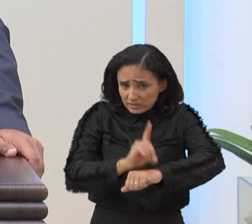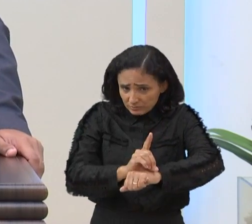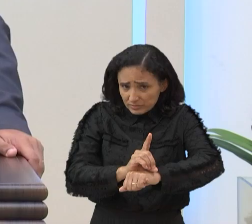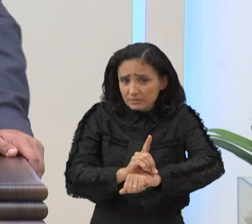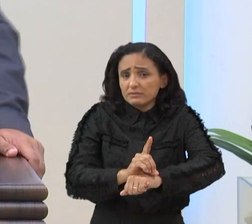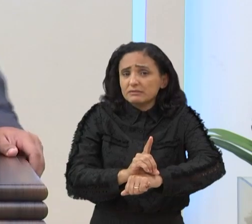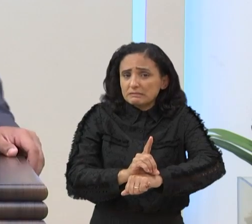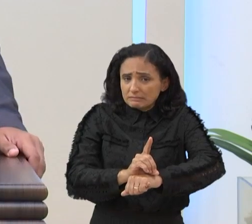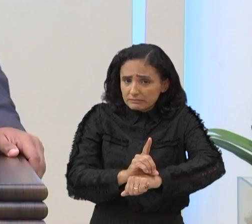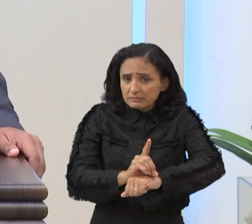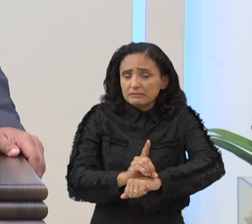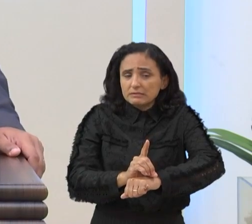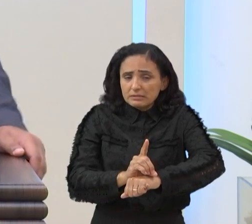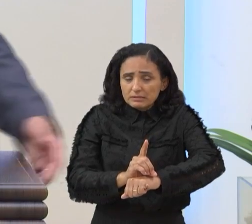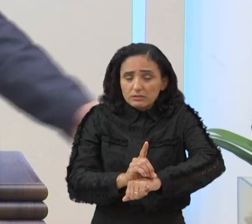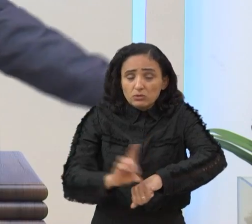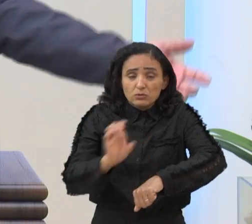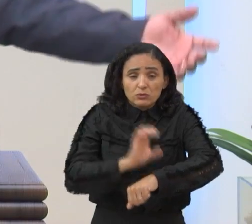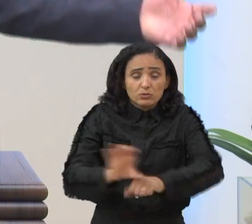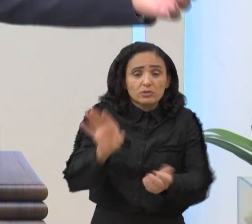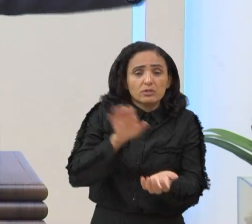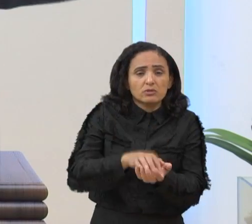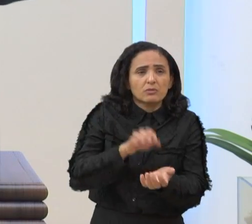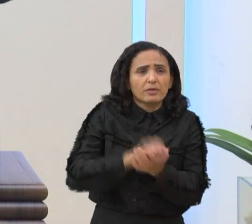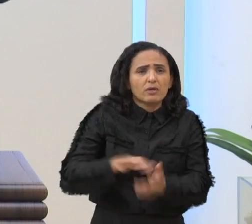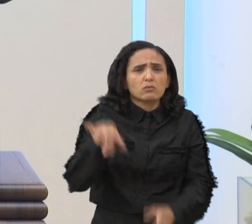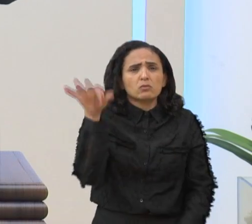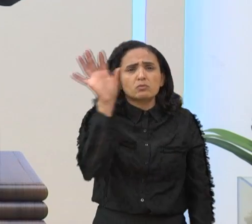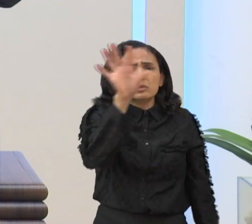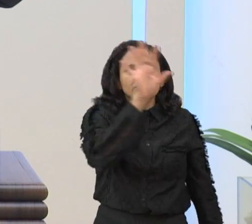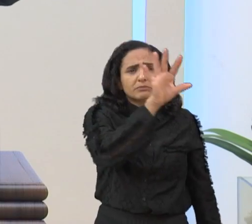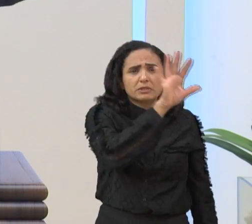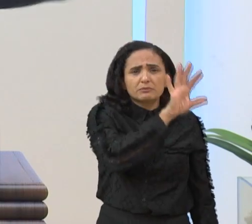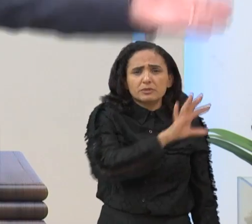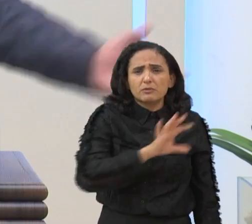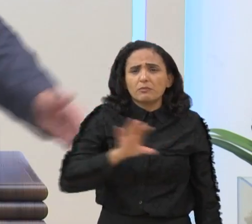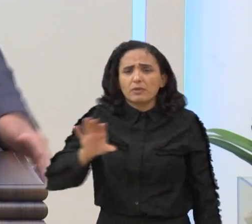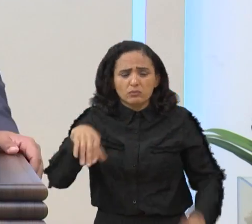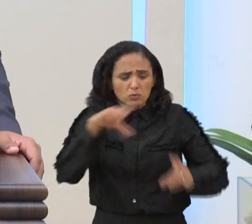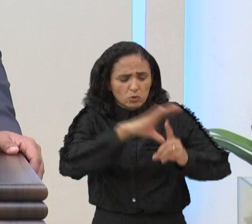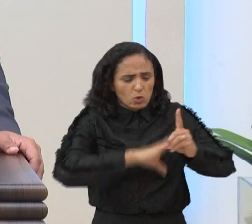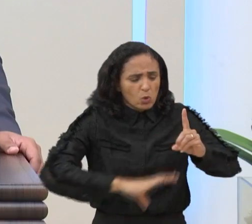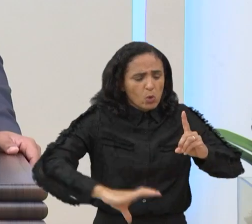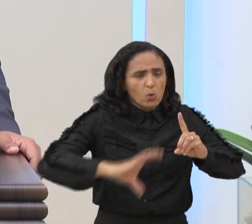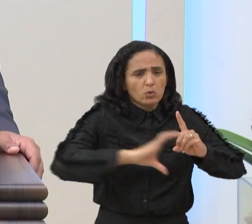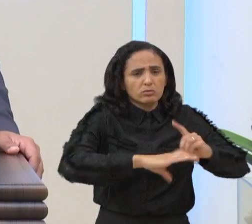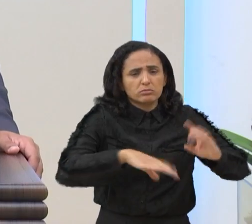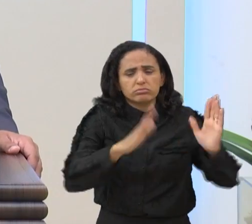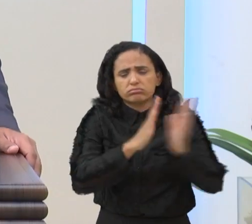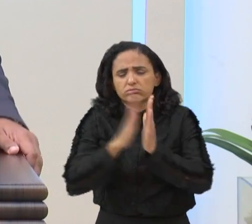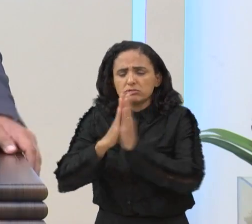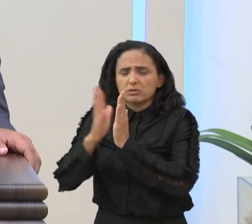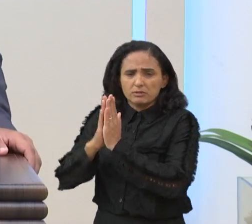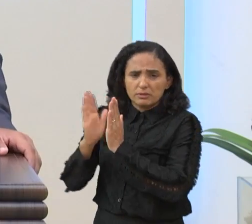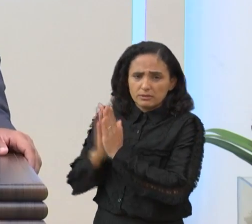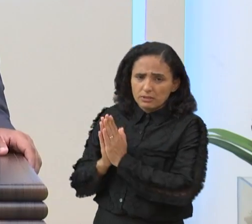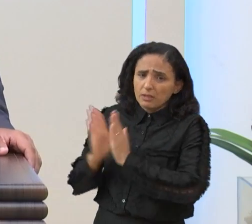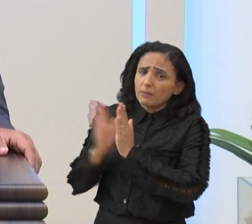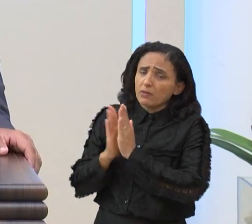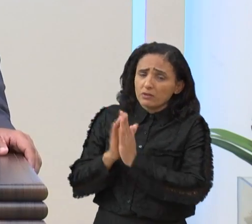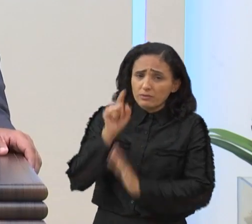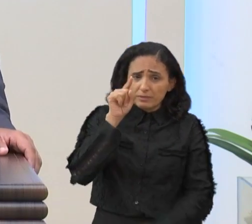Deus, em Pernambuco, nos templos, nos cultos de oração, e estão intercedendo por